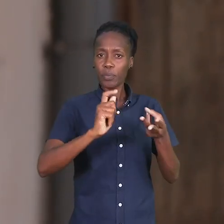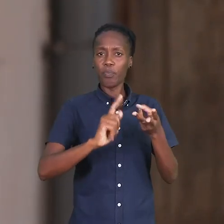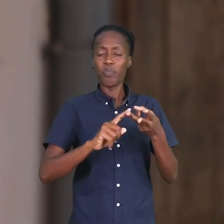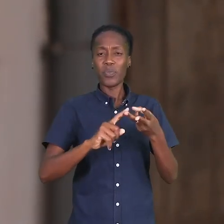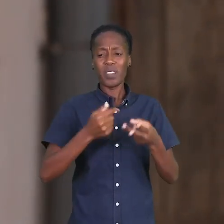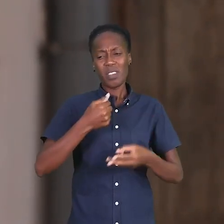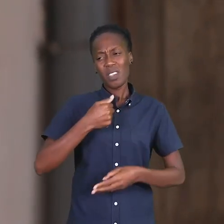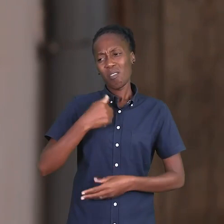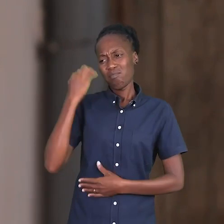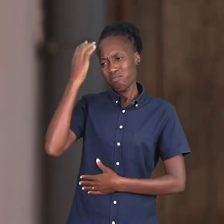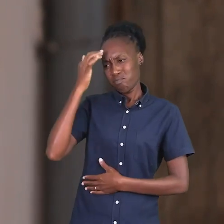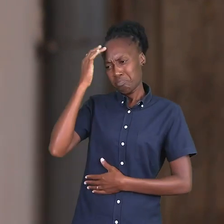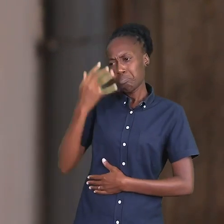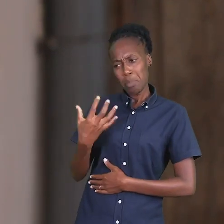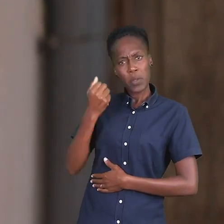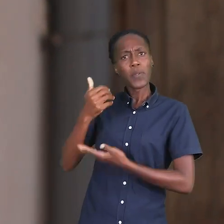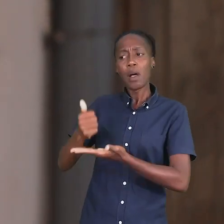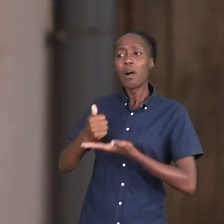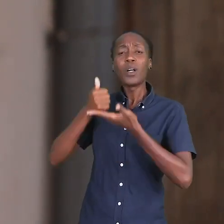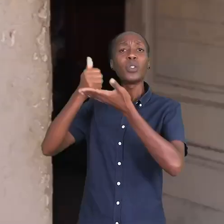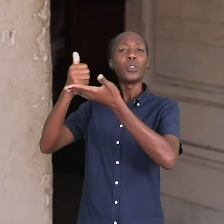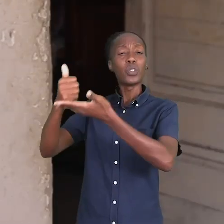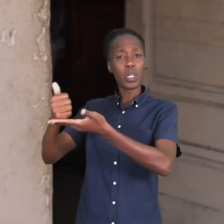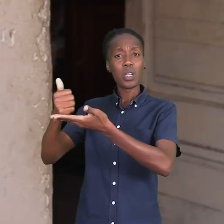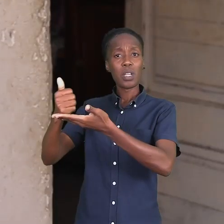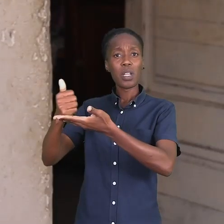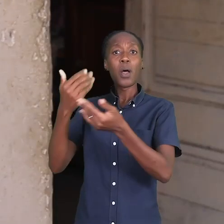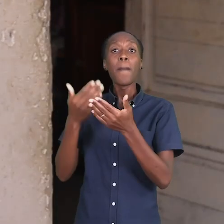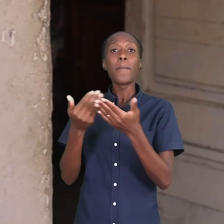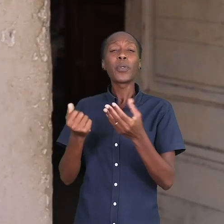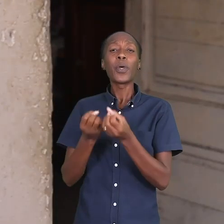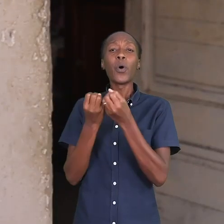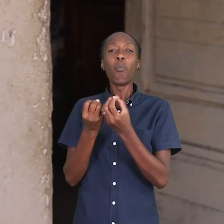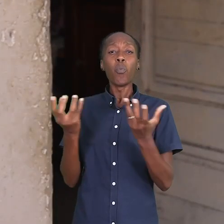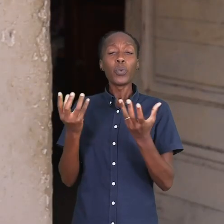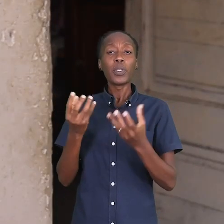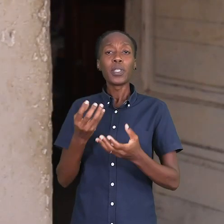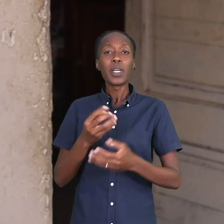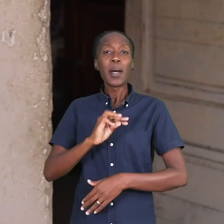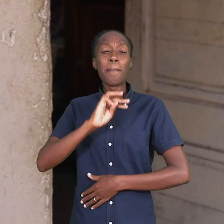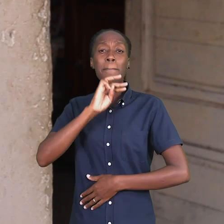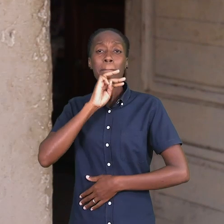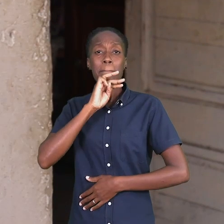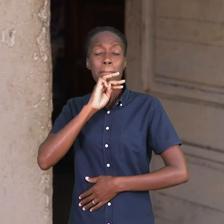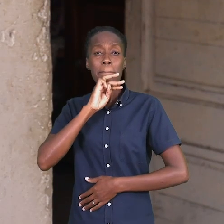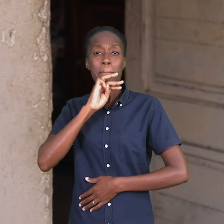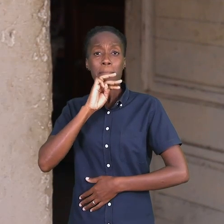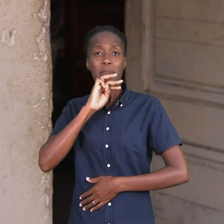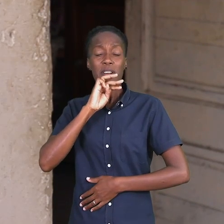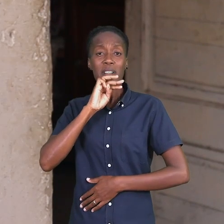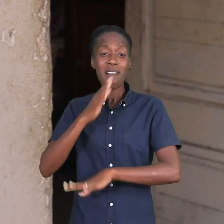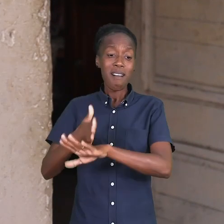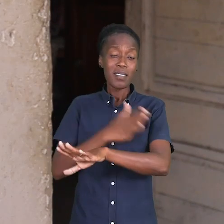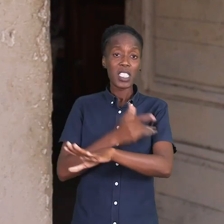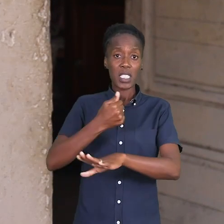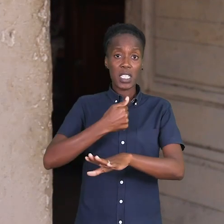então vi a necessidade de ajudá-las. Porque muitas encarregadas de educação, na altura que eu estava